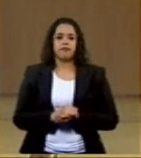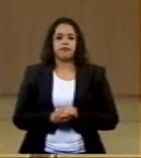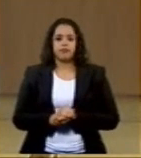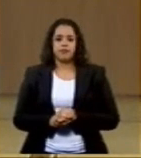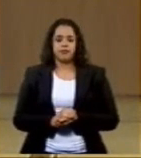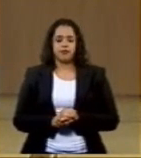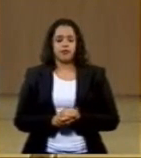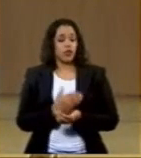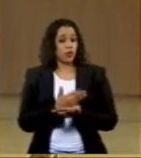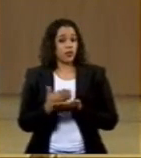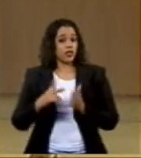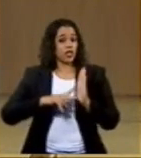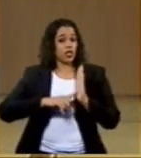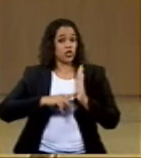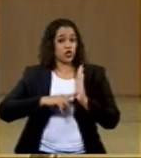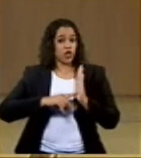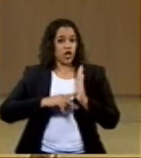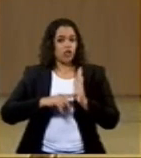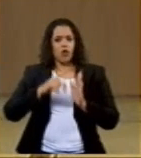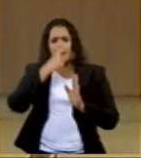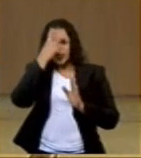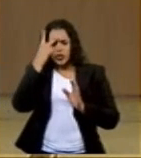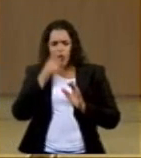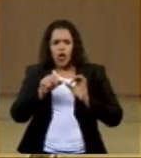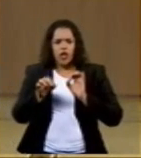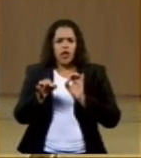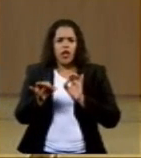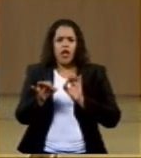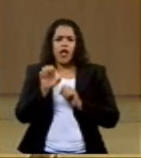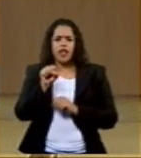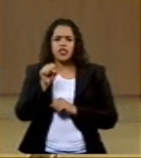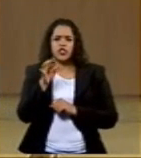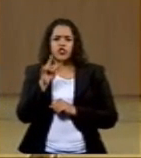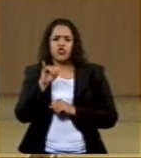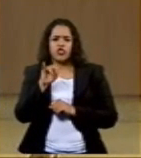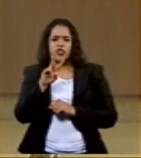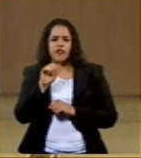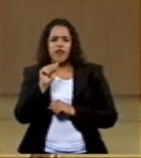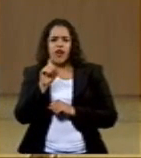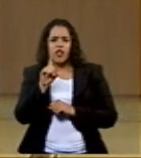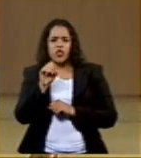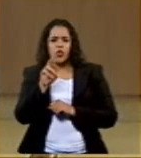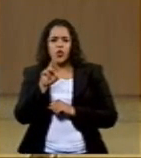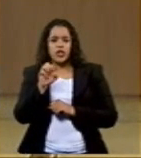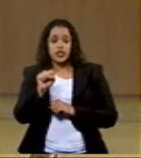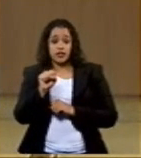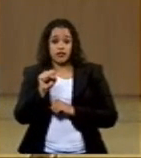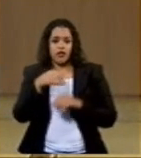o Sindicato dos Estivadores e Trabalhadores em Estiva de Minérios do Estado do Pará,